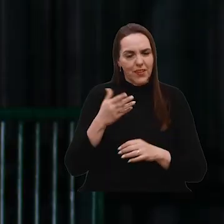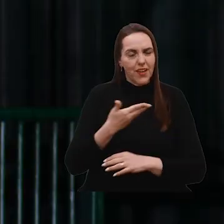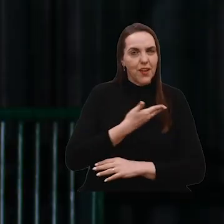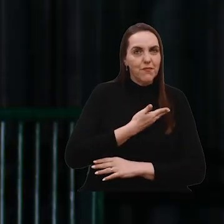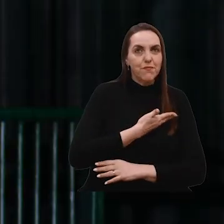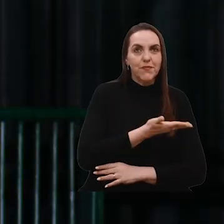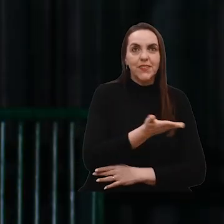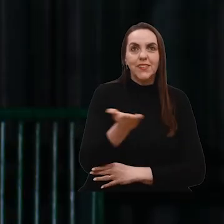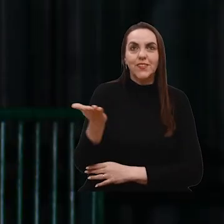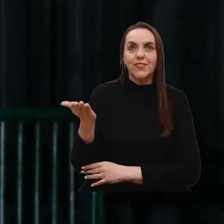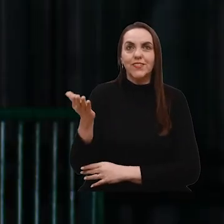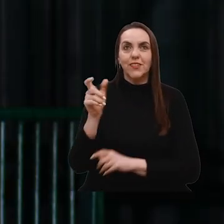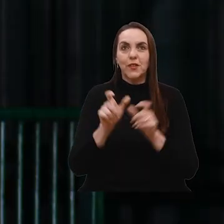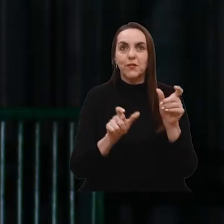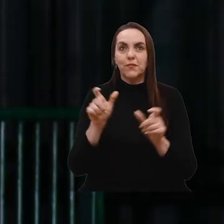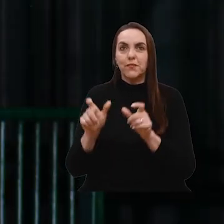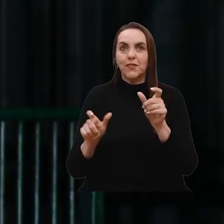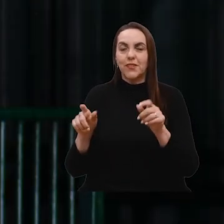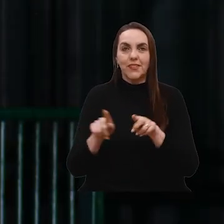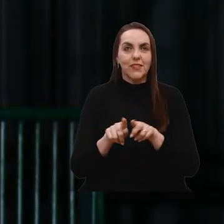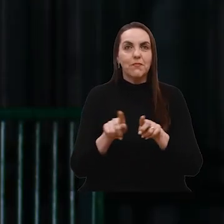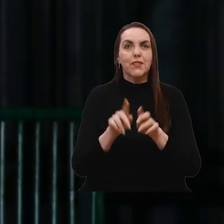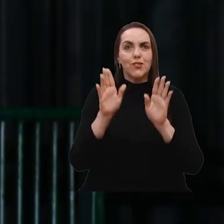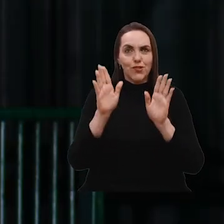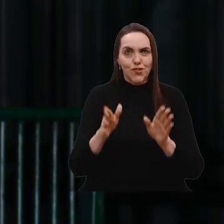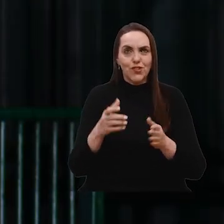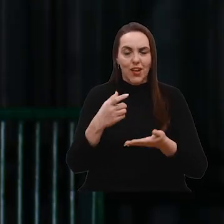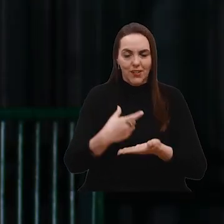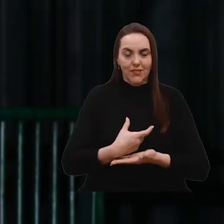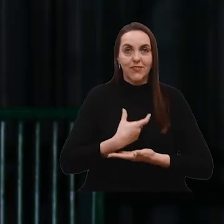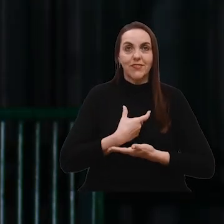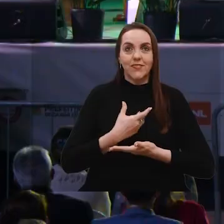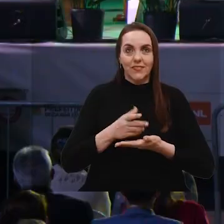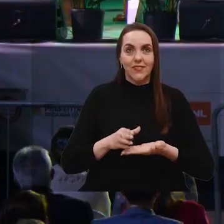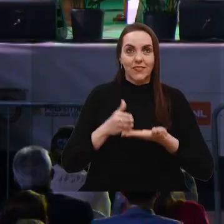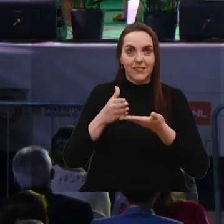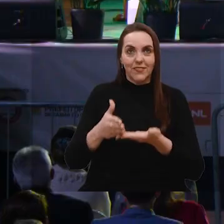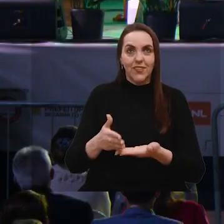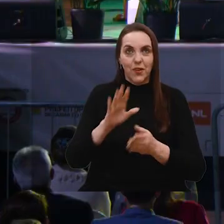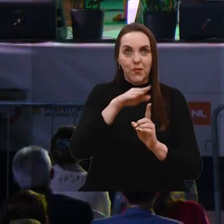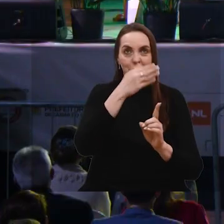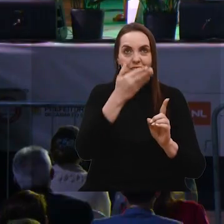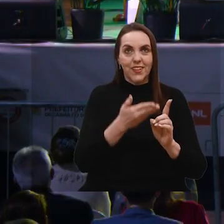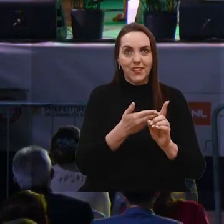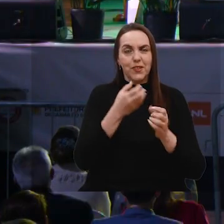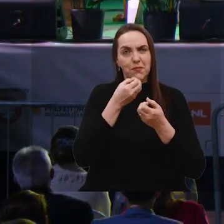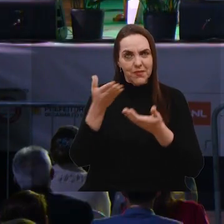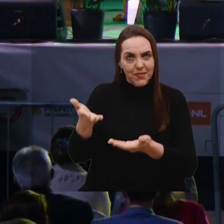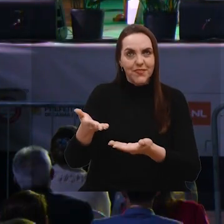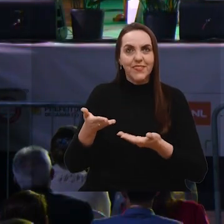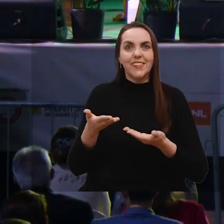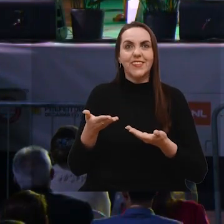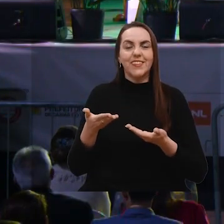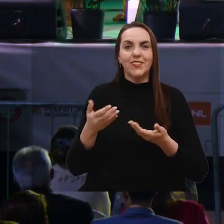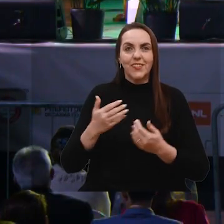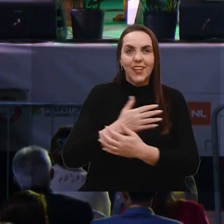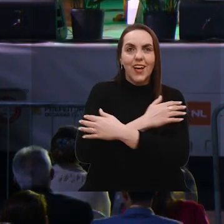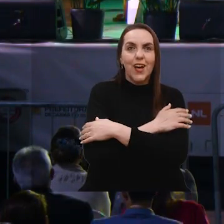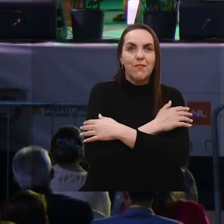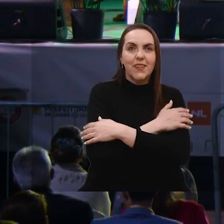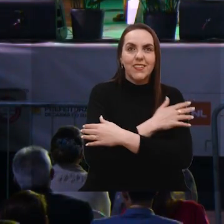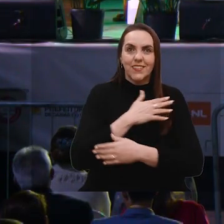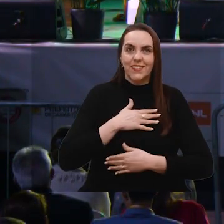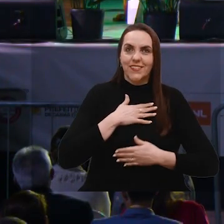acompanha, vejo muitos amigos, vejo muitas pessoas que inclusive já receberam essa comenda. Sejam todos muito